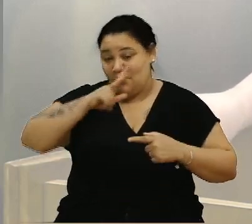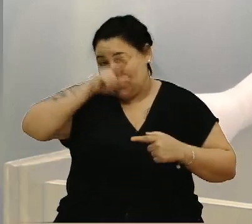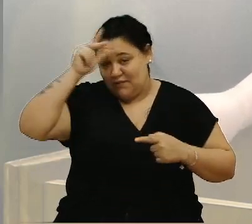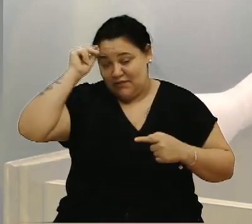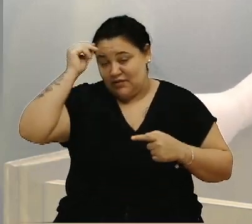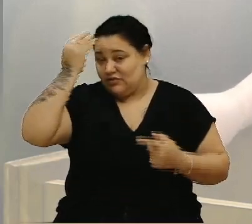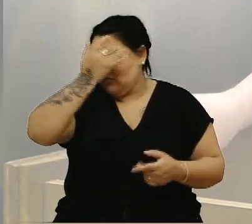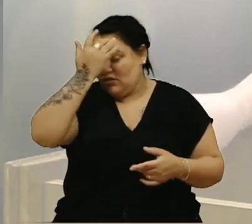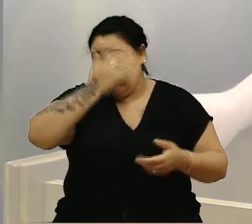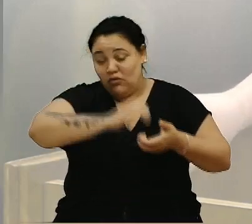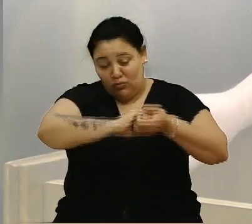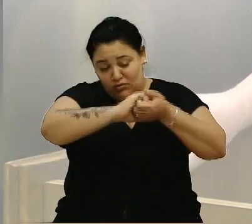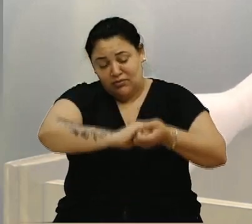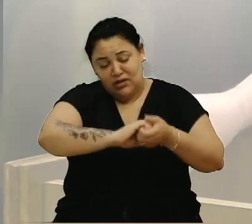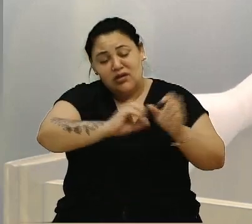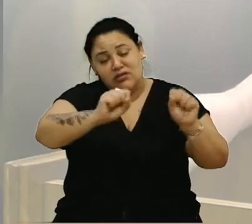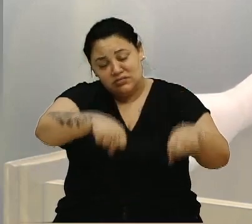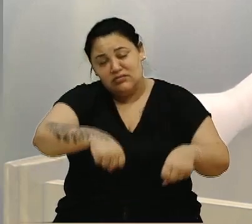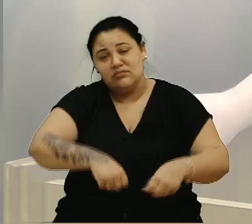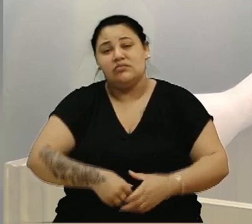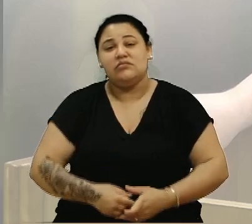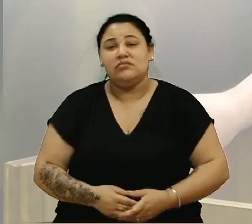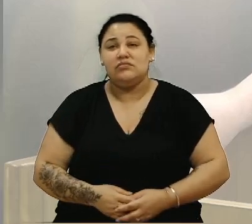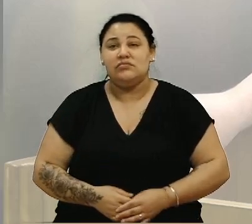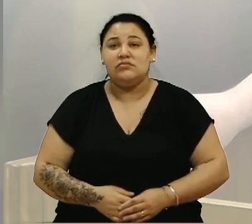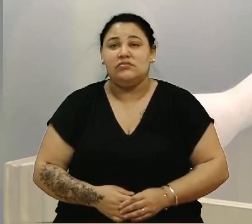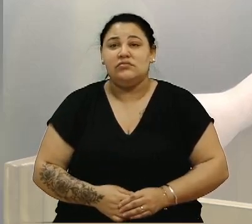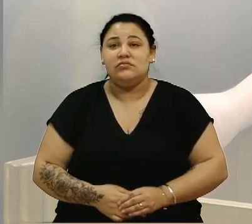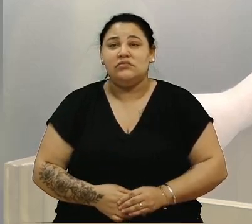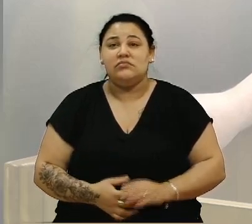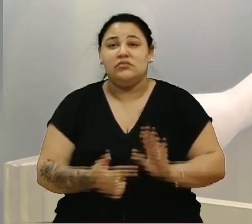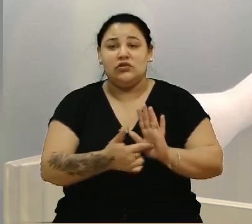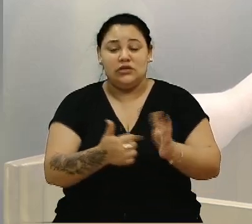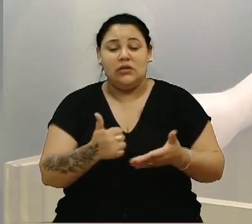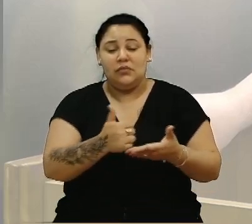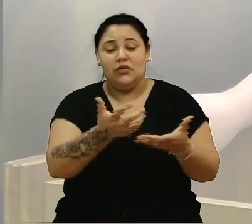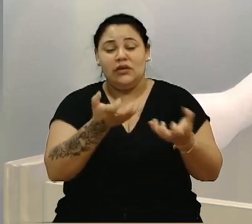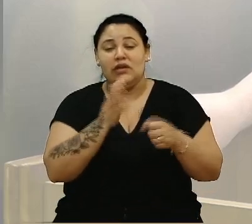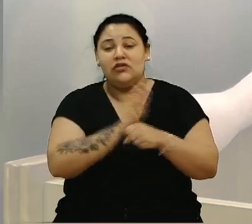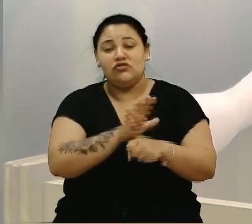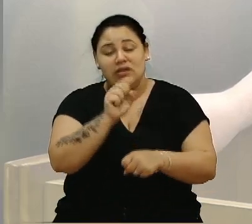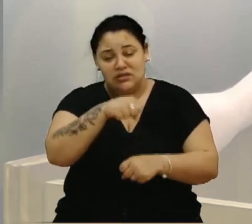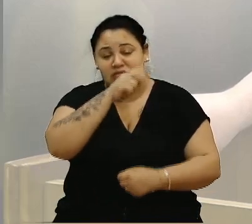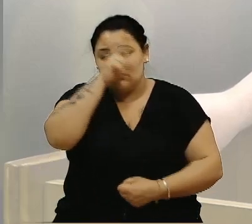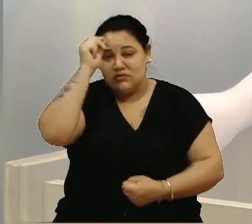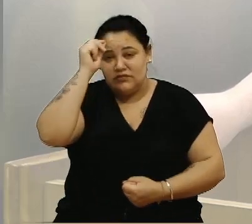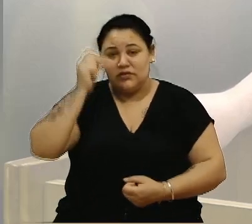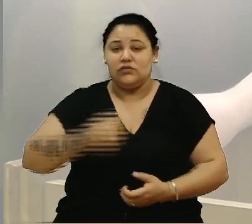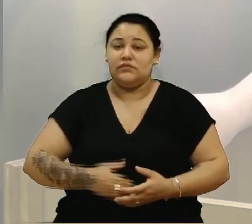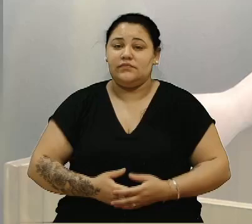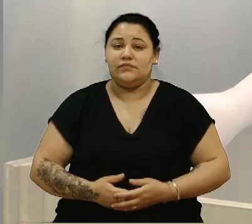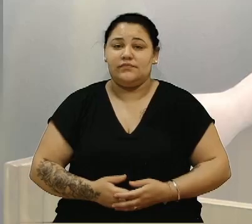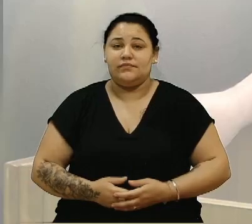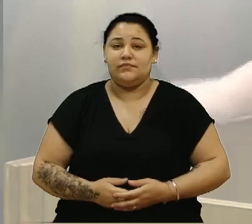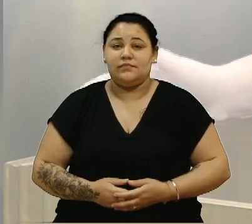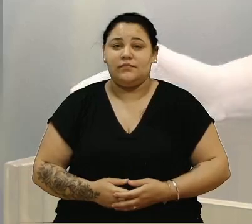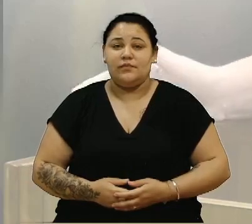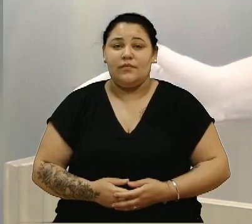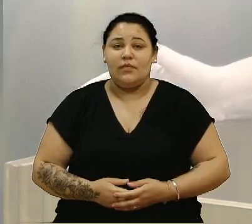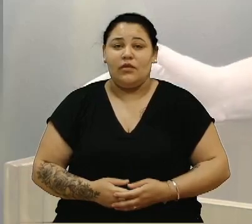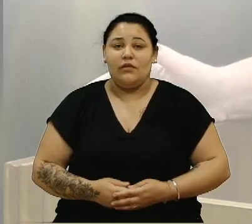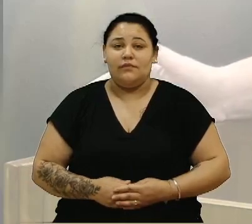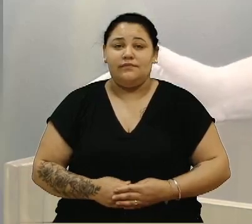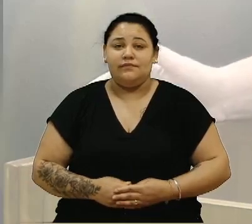e cumprimentar ele, sim. Estender a mão, cumprimentar e querer ajudar o prefeito. Né? Tem gente que